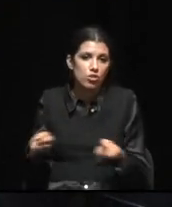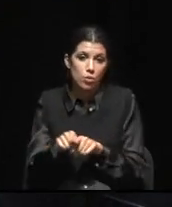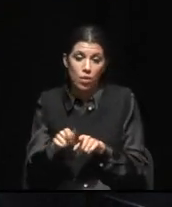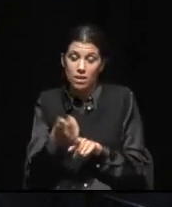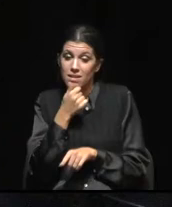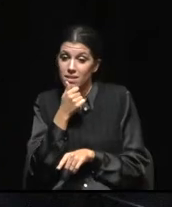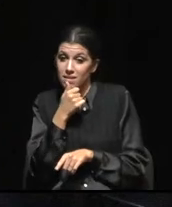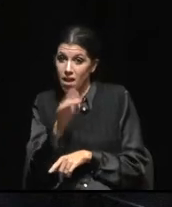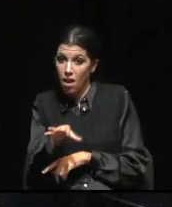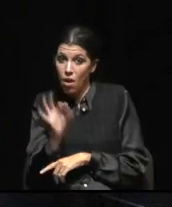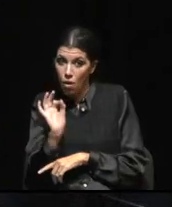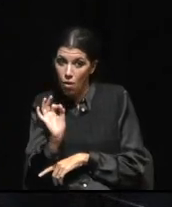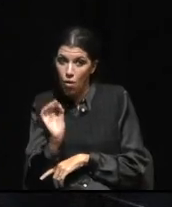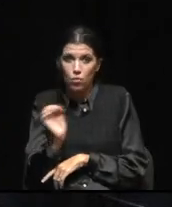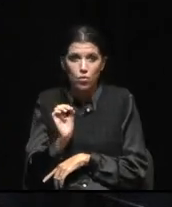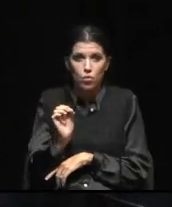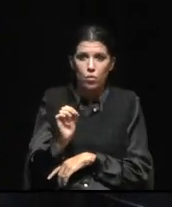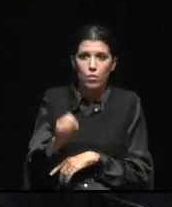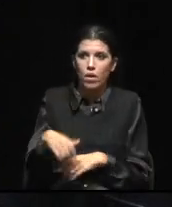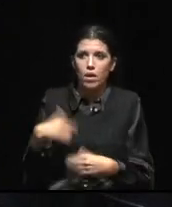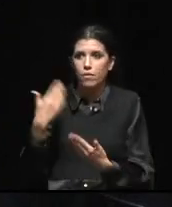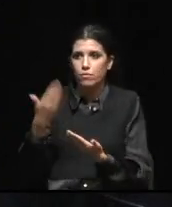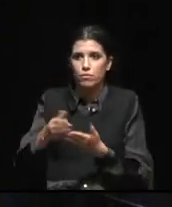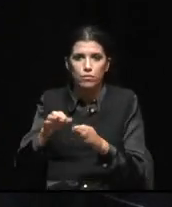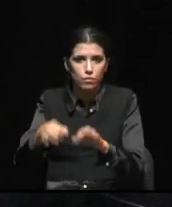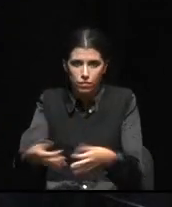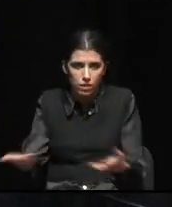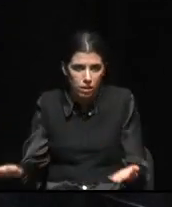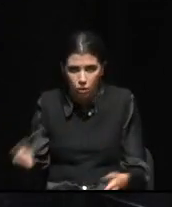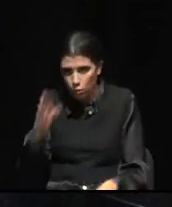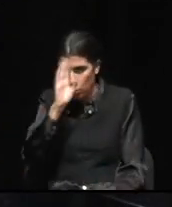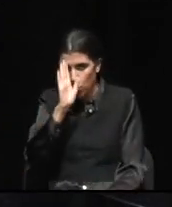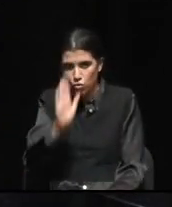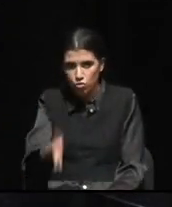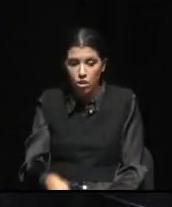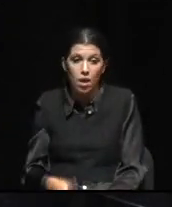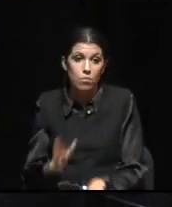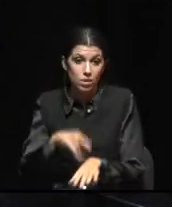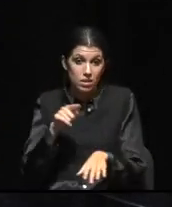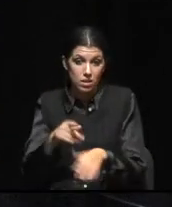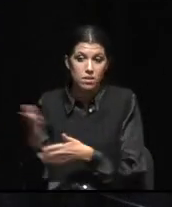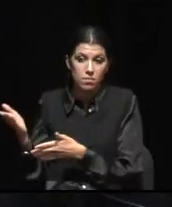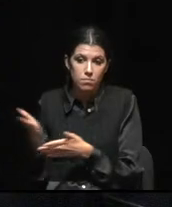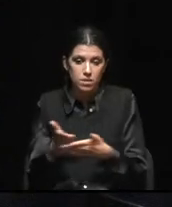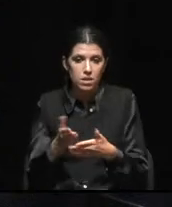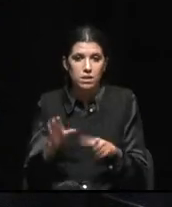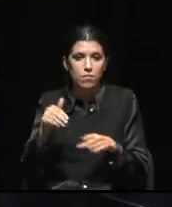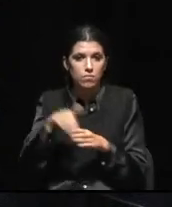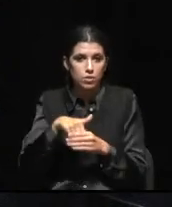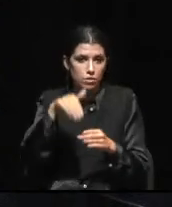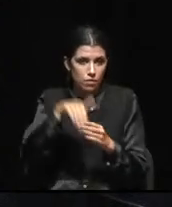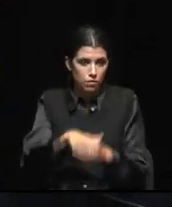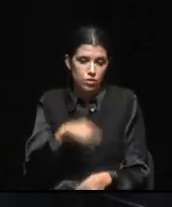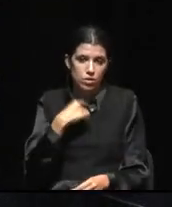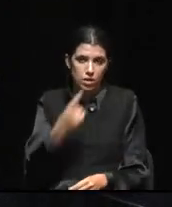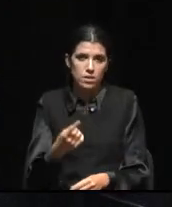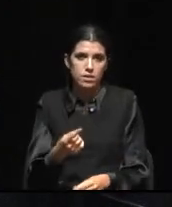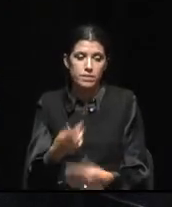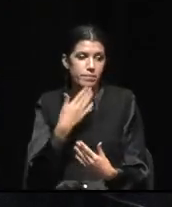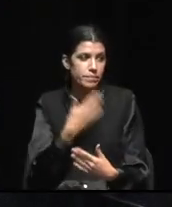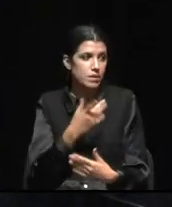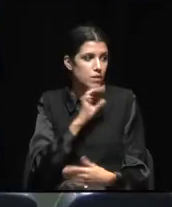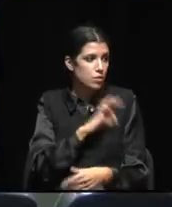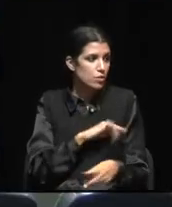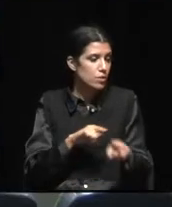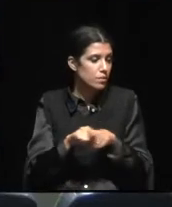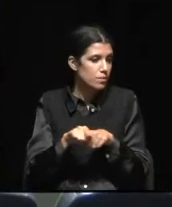escolha e e não um destino predestinado é por isso que apresentamos este voto disse muito